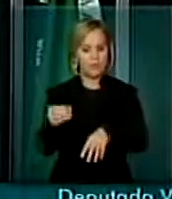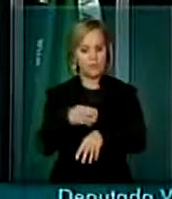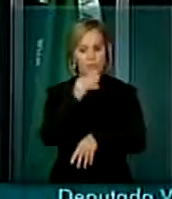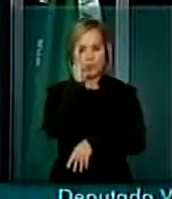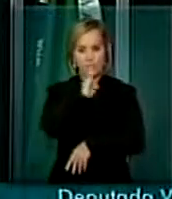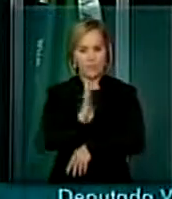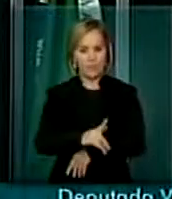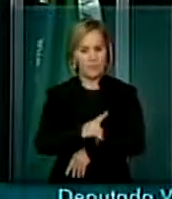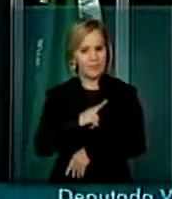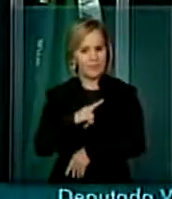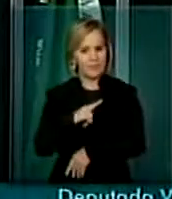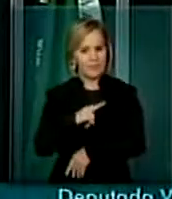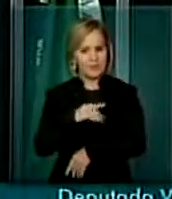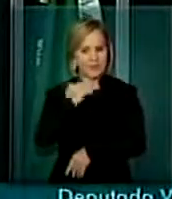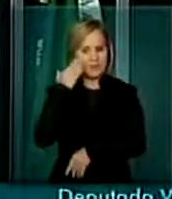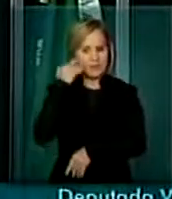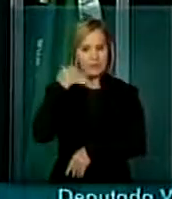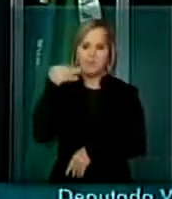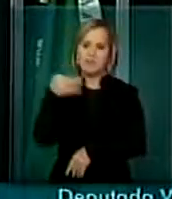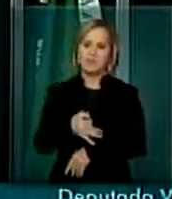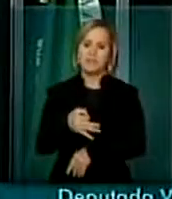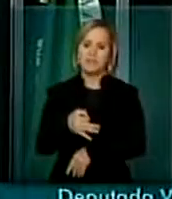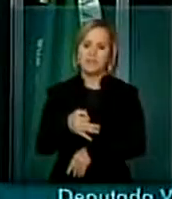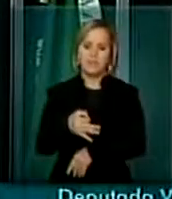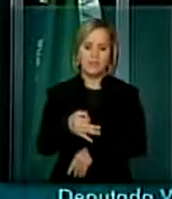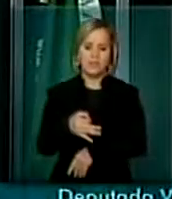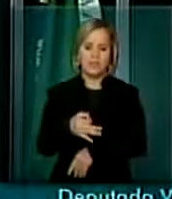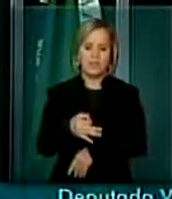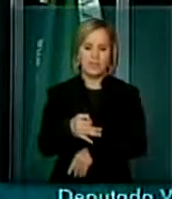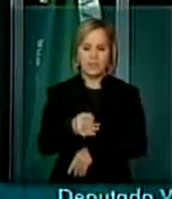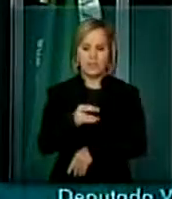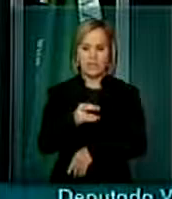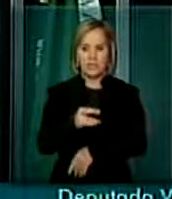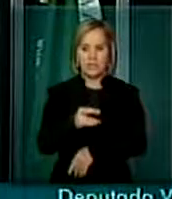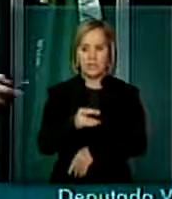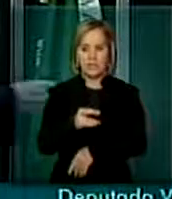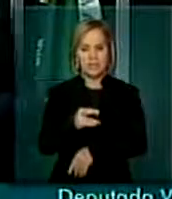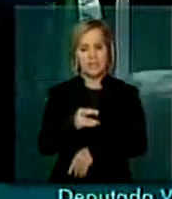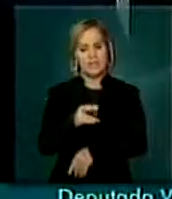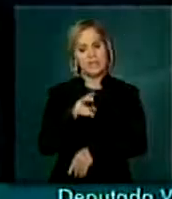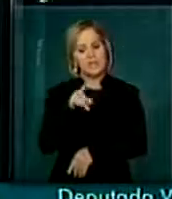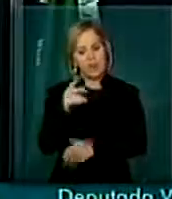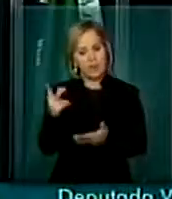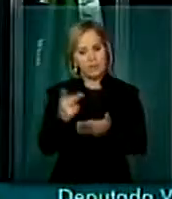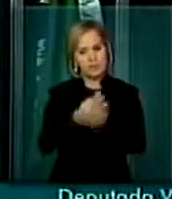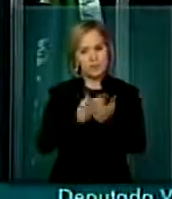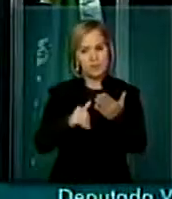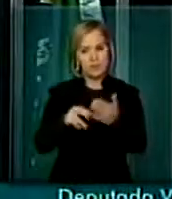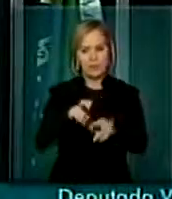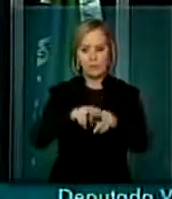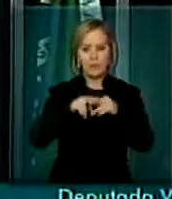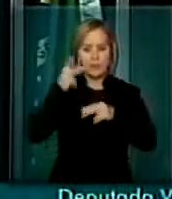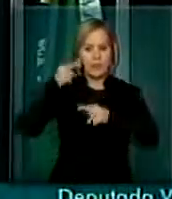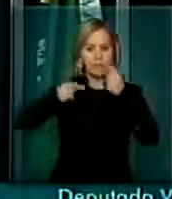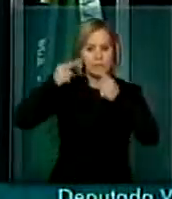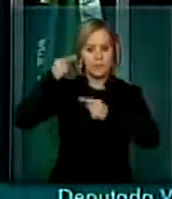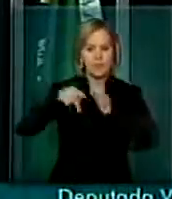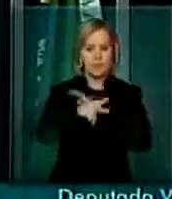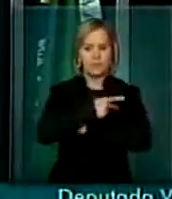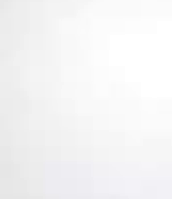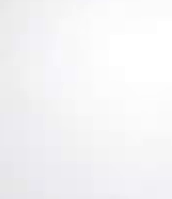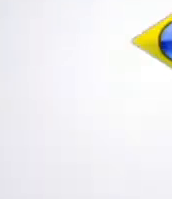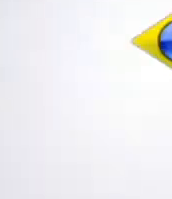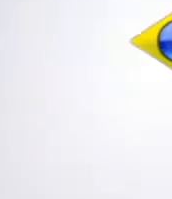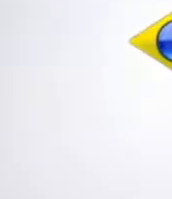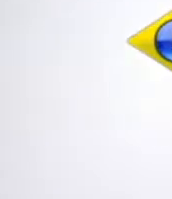Brasil, que eu tenho certeza absoluta é resultado da política aplicada pelo presidente Lula. Muito obrigada.